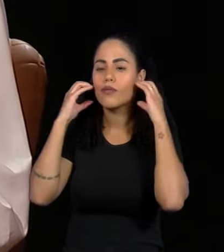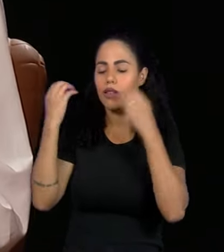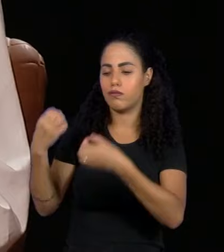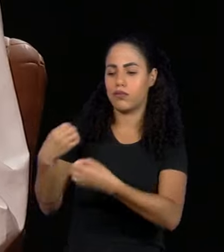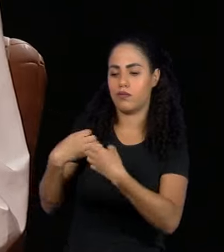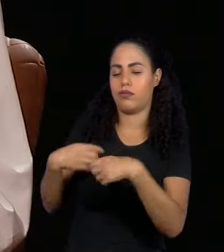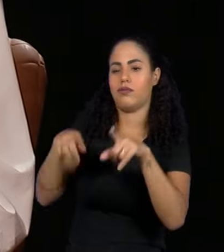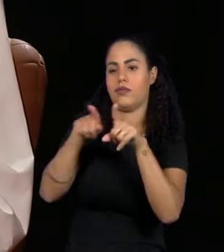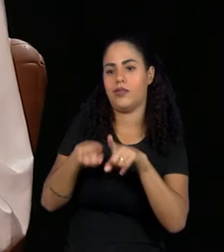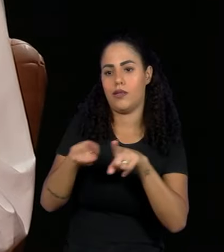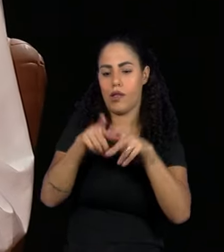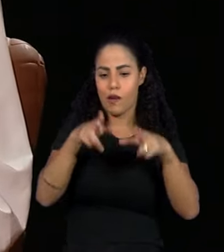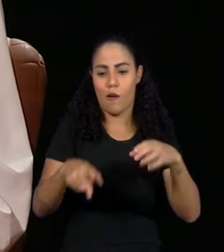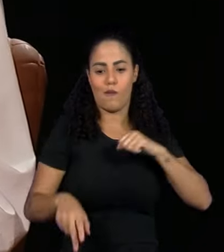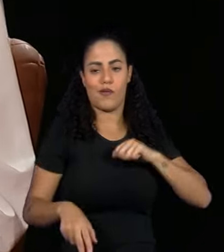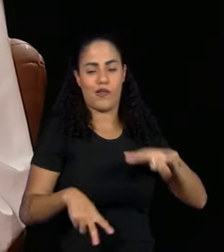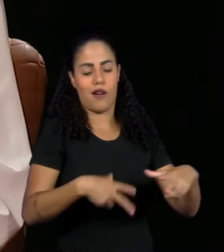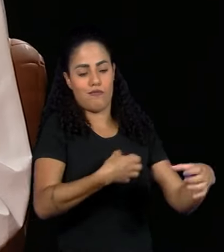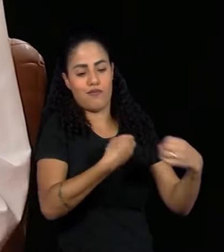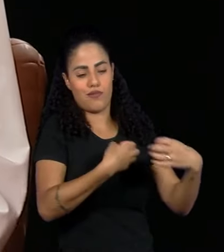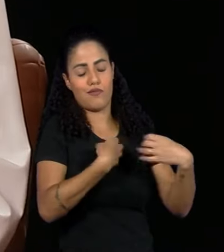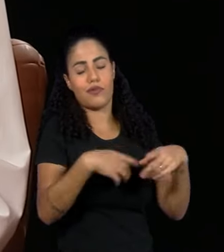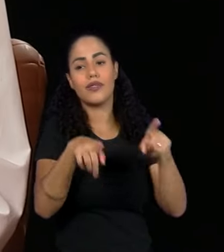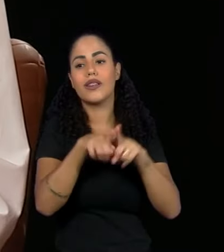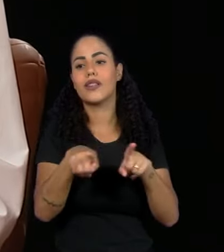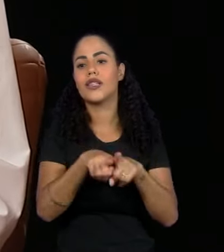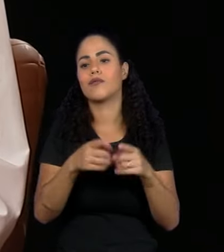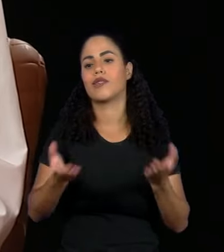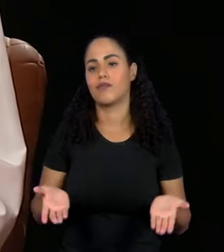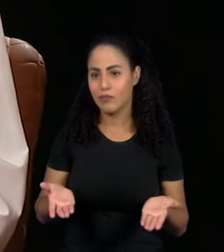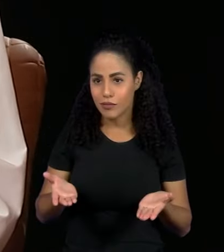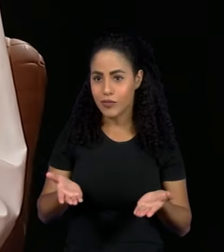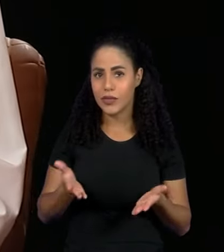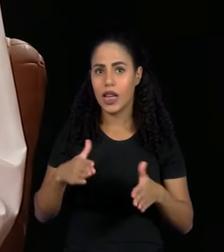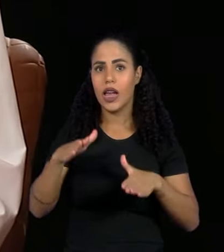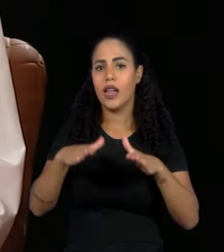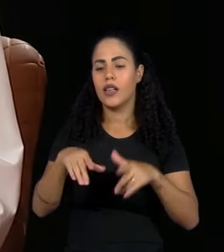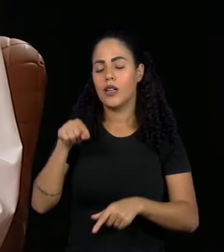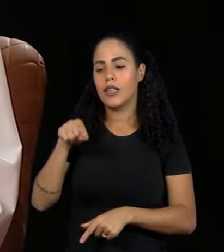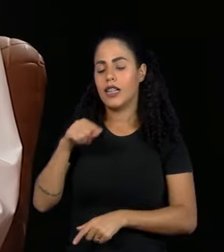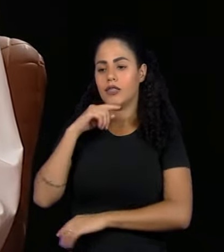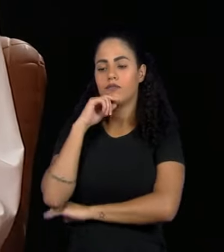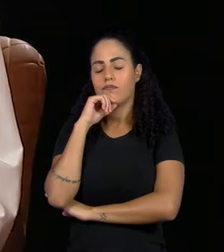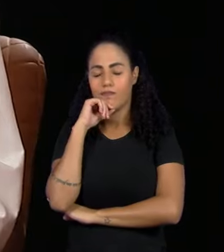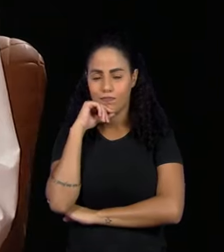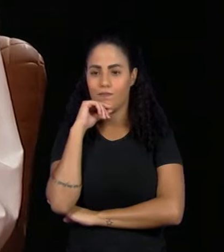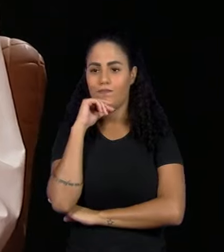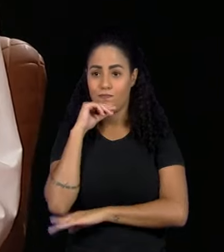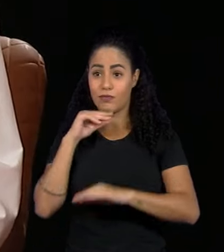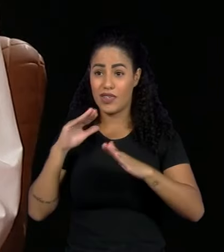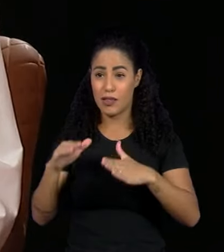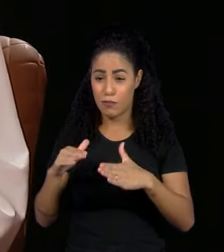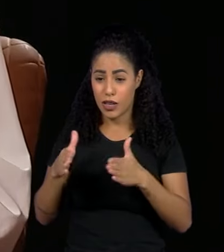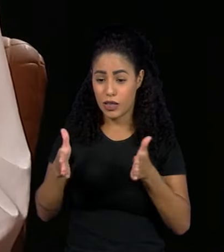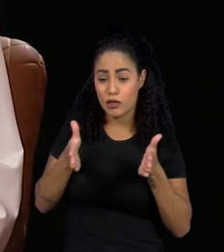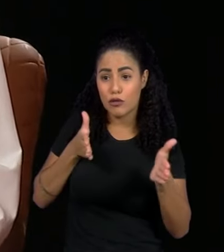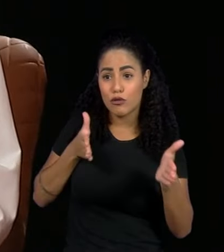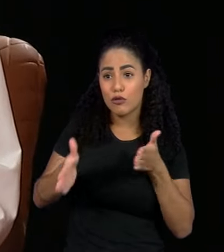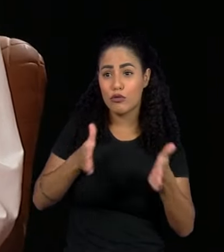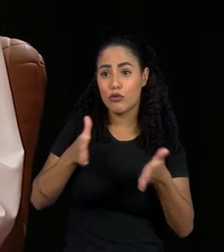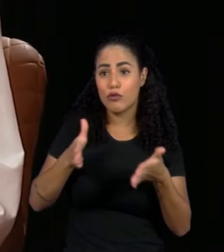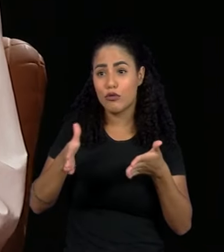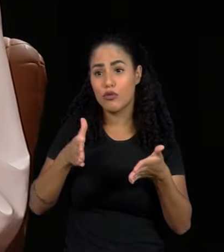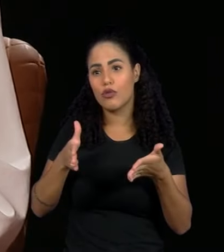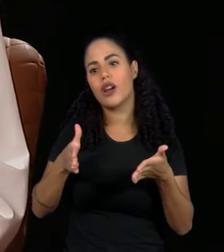para mim. Atualmente está numa situação muito difícil, né? Moçambique. mas durante a Revolução, porque logo ele